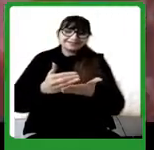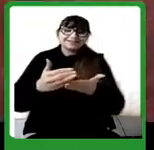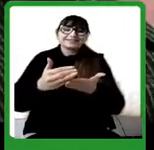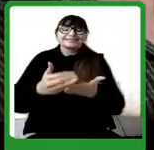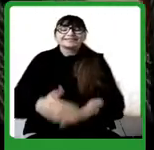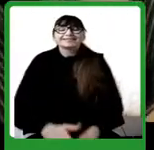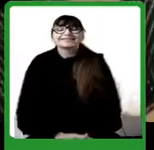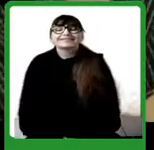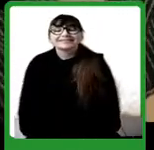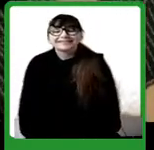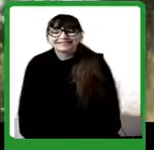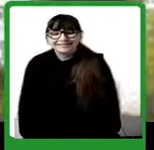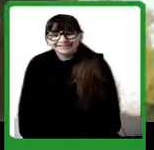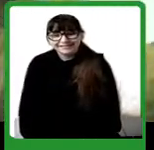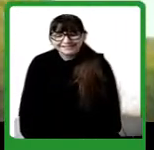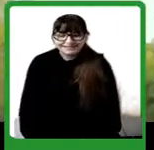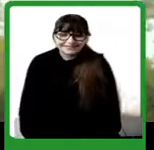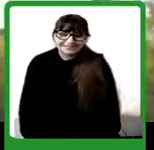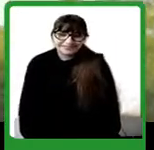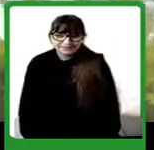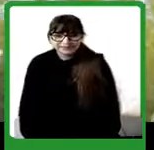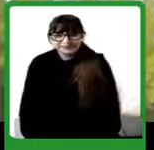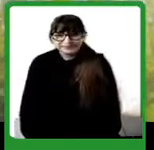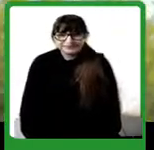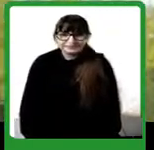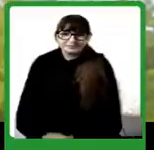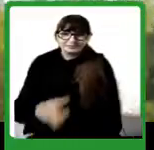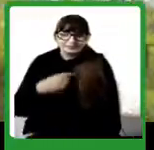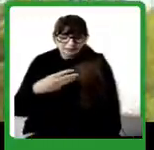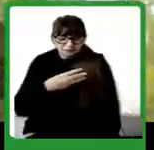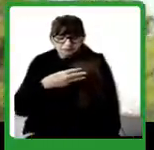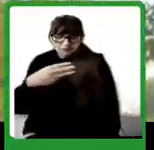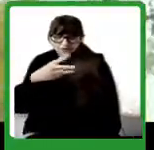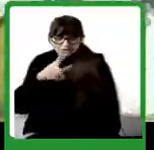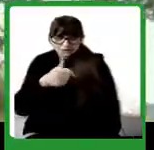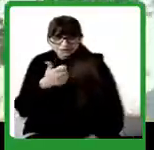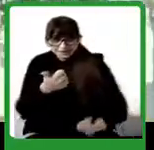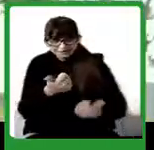brotou. Com a missão de ajudar no